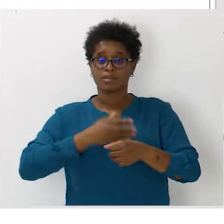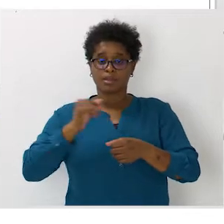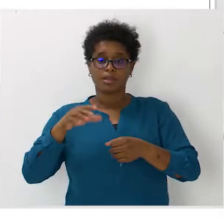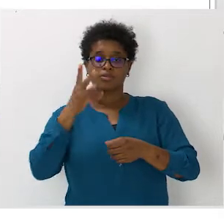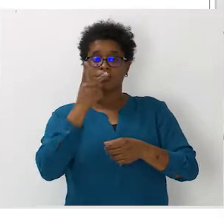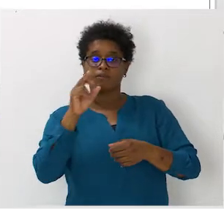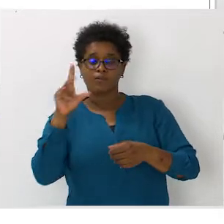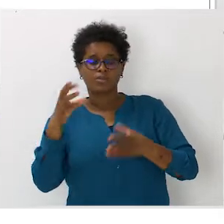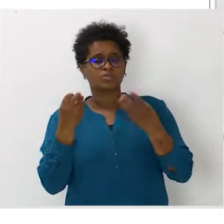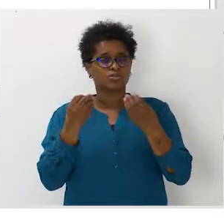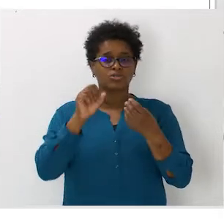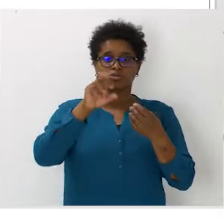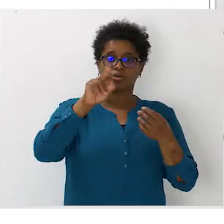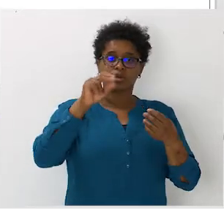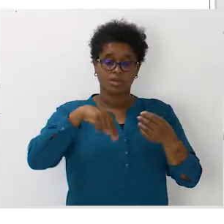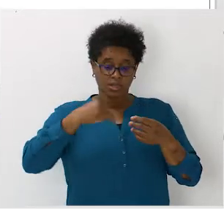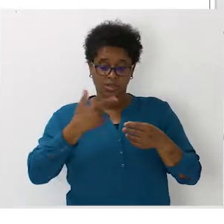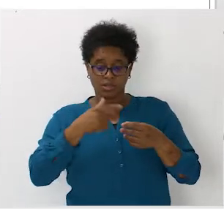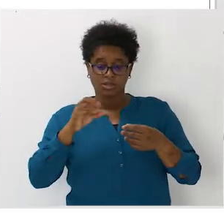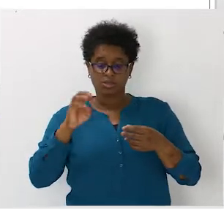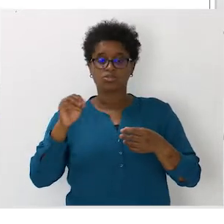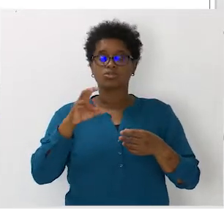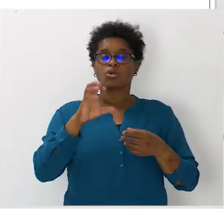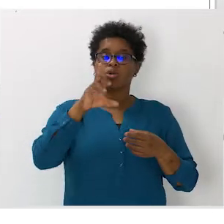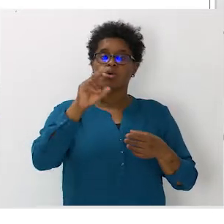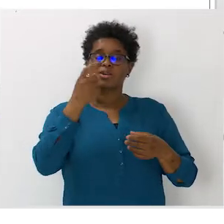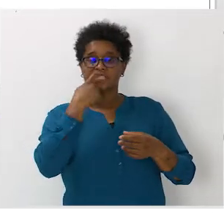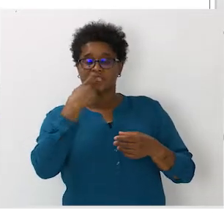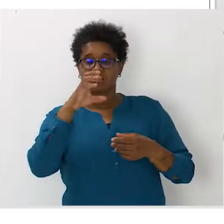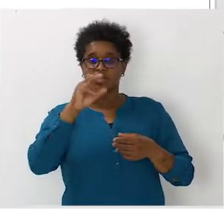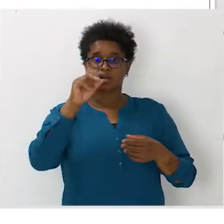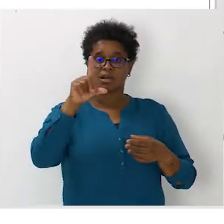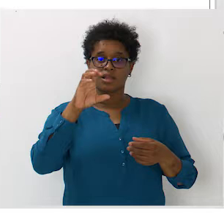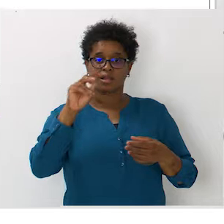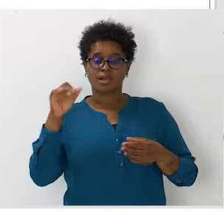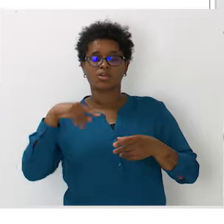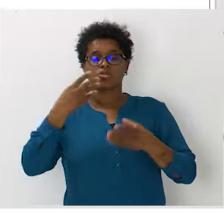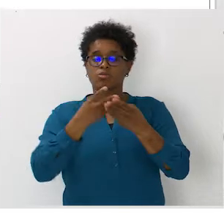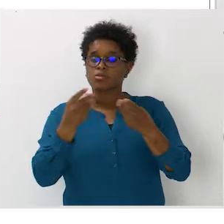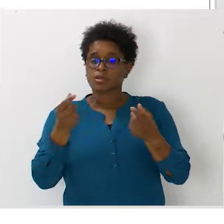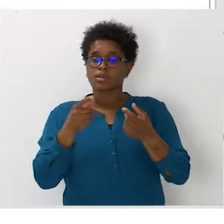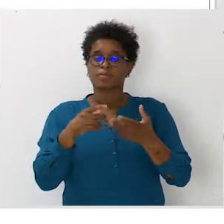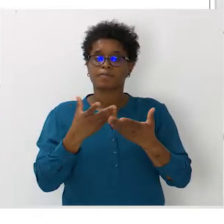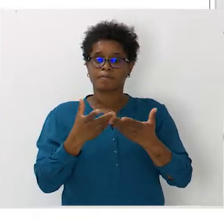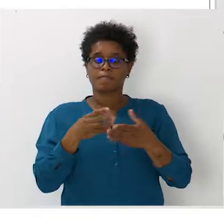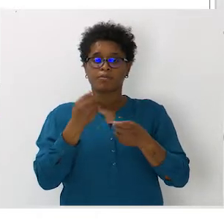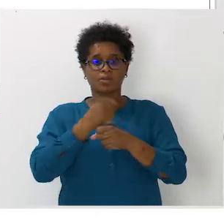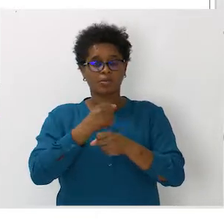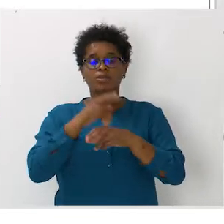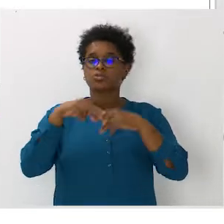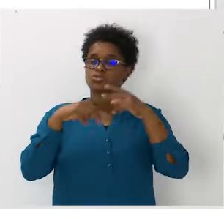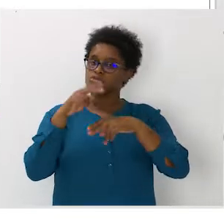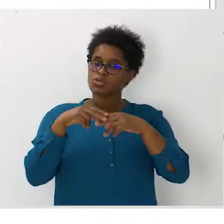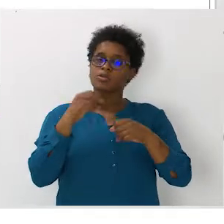montanhas ricas em granito, rochas calcárias e outros minerais aplicáveis aos trabalhos de